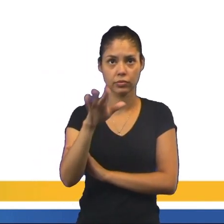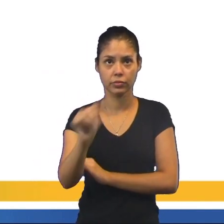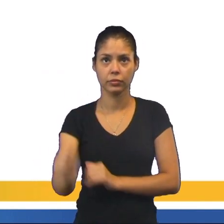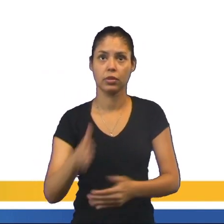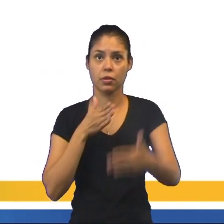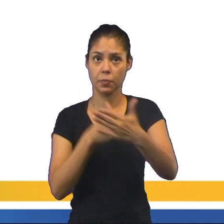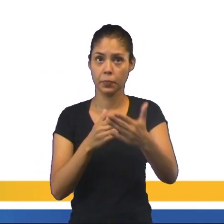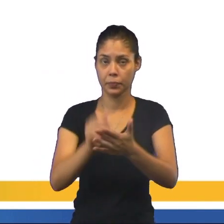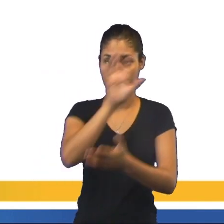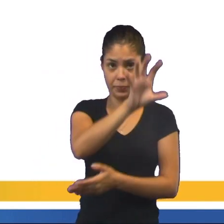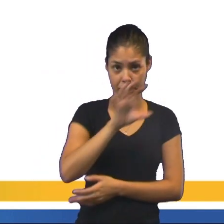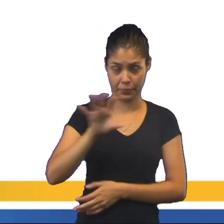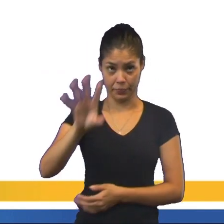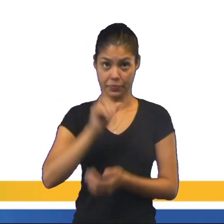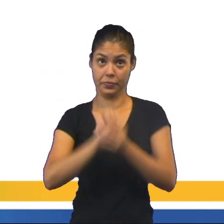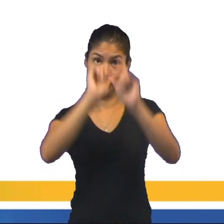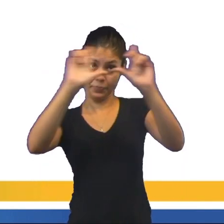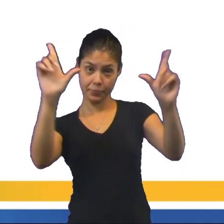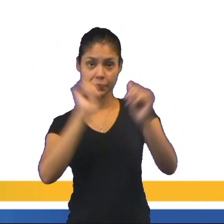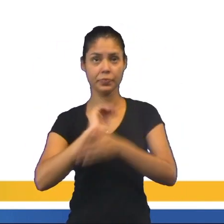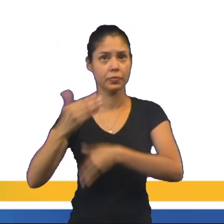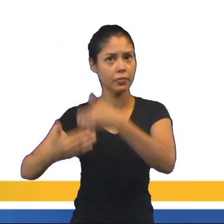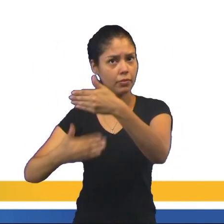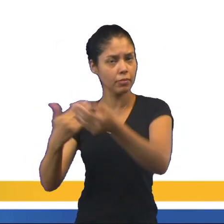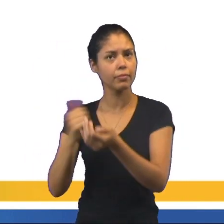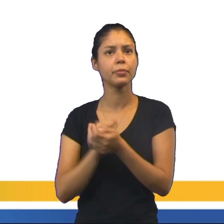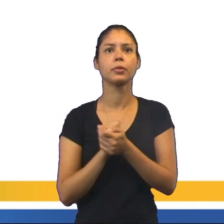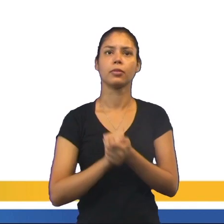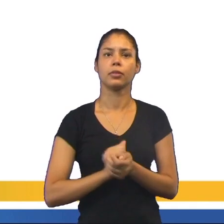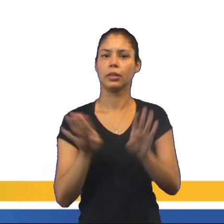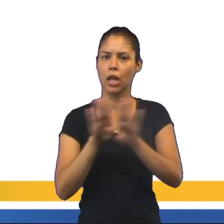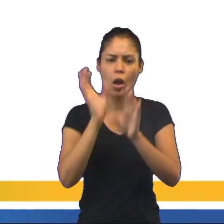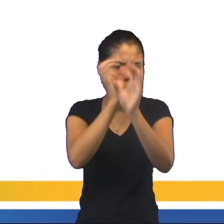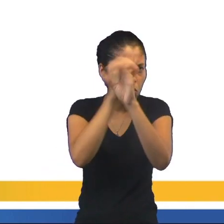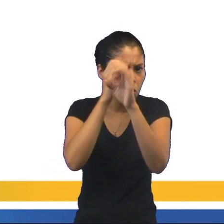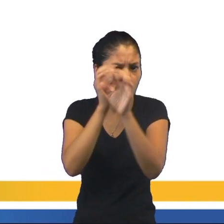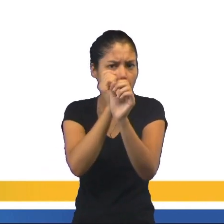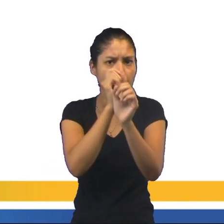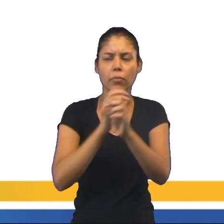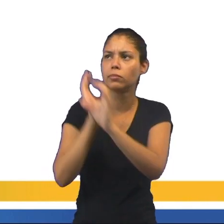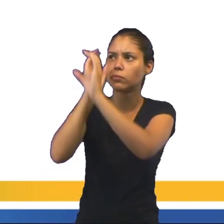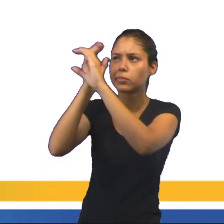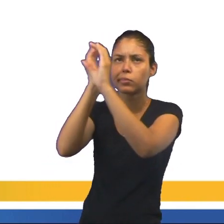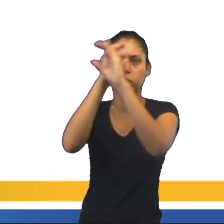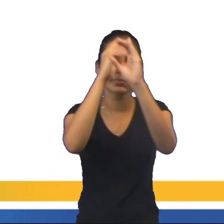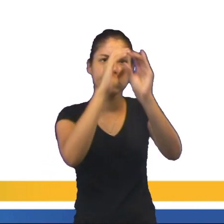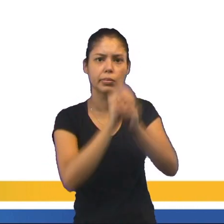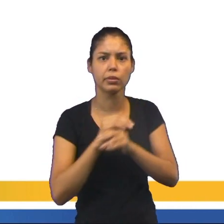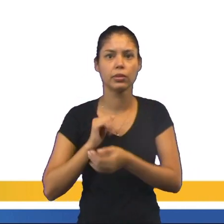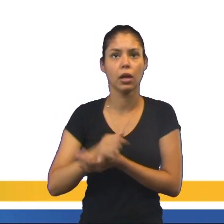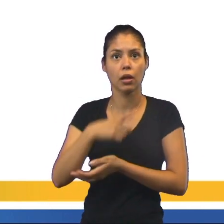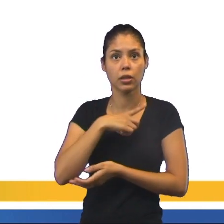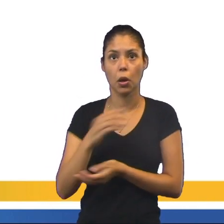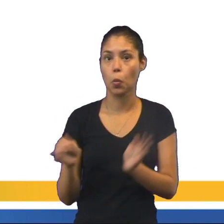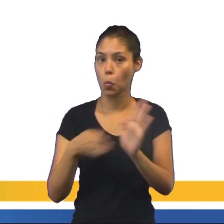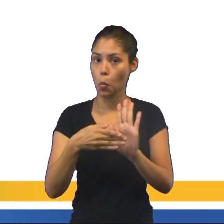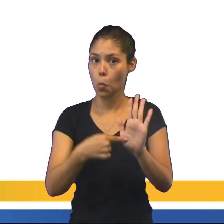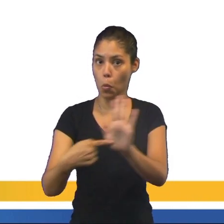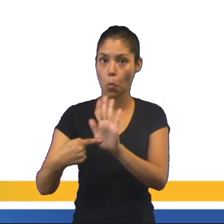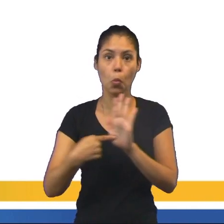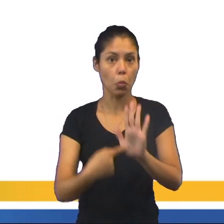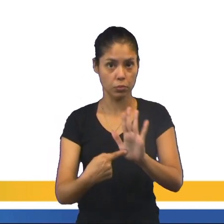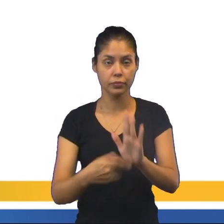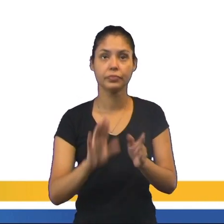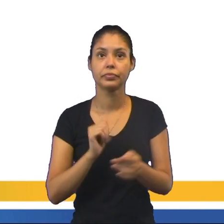uma determinada região do céu. O desenvolvimento de aparelhos de observação astronômica proporcionou